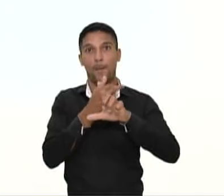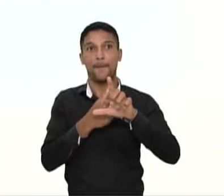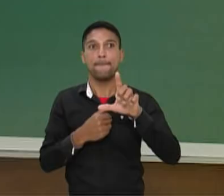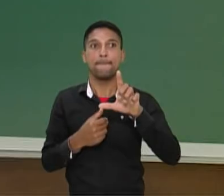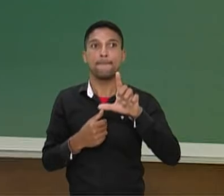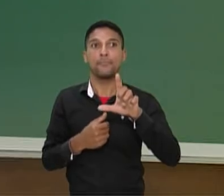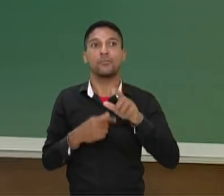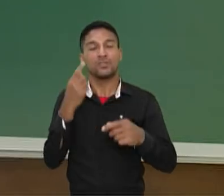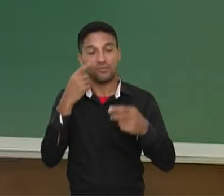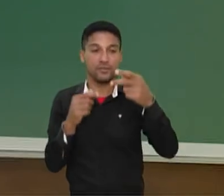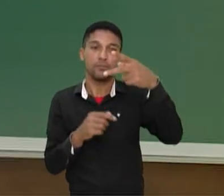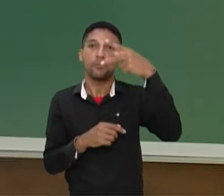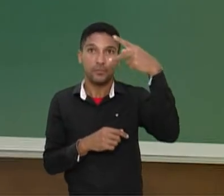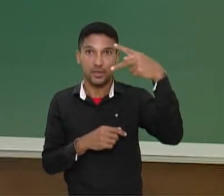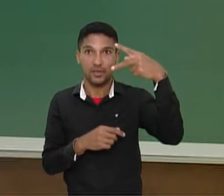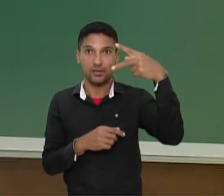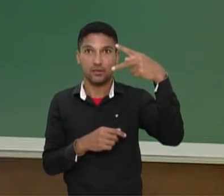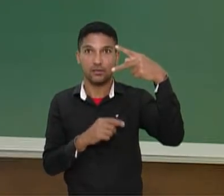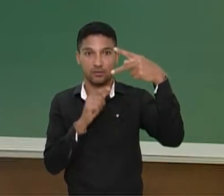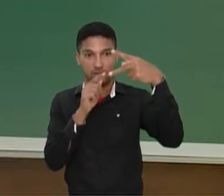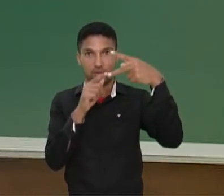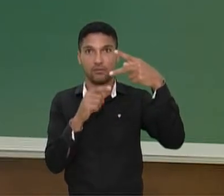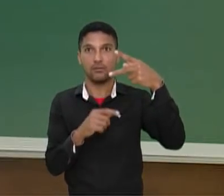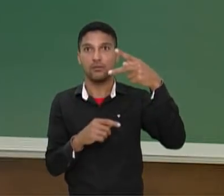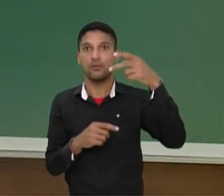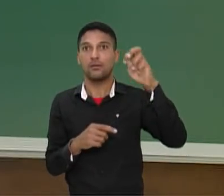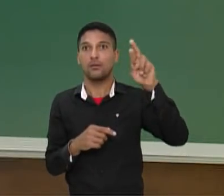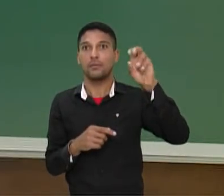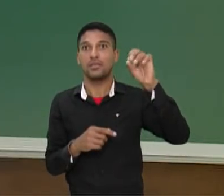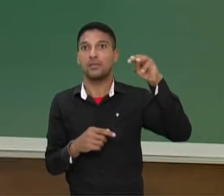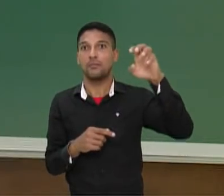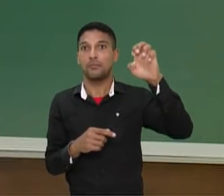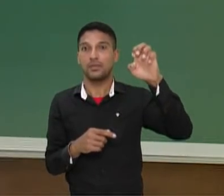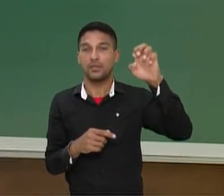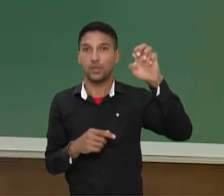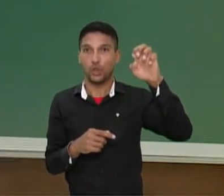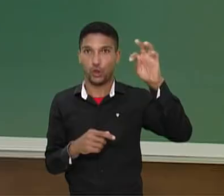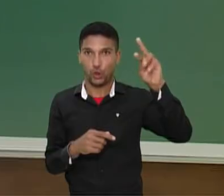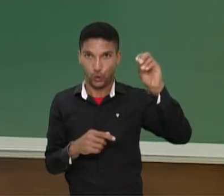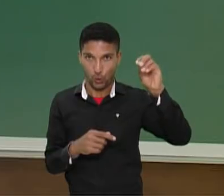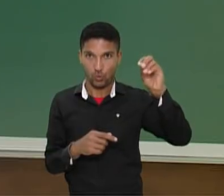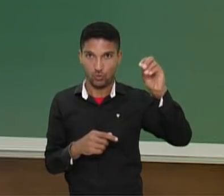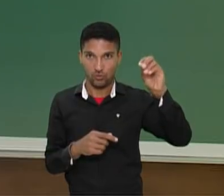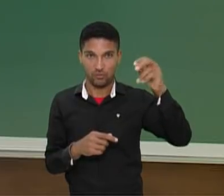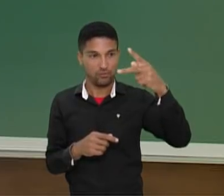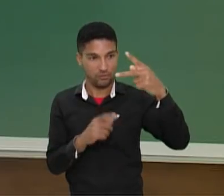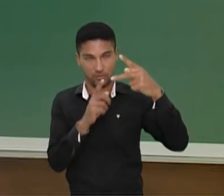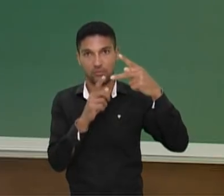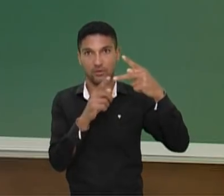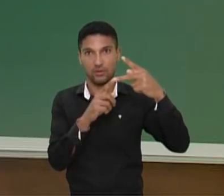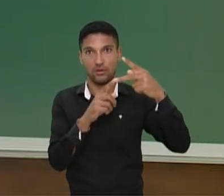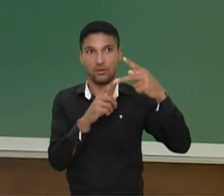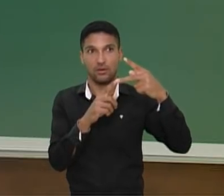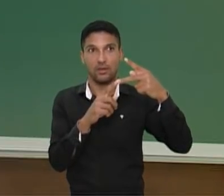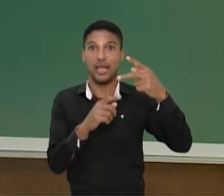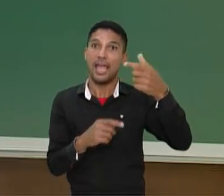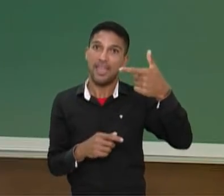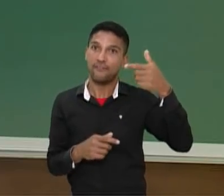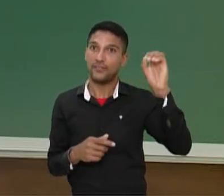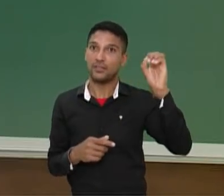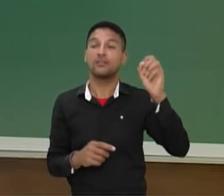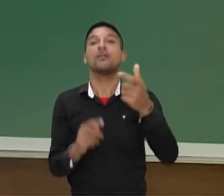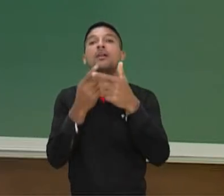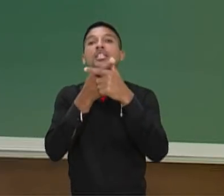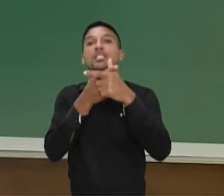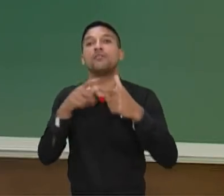pegar o perímetro e dividir por 4. Porque o quadrado tem todos os lados